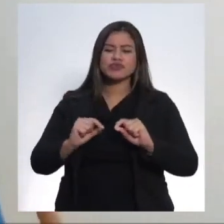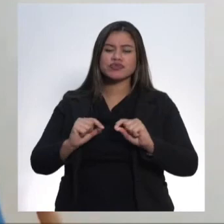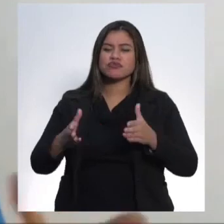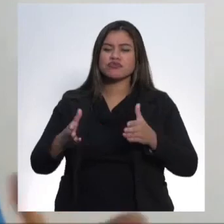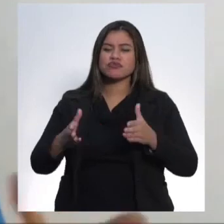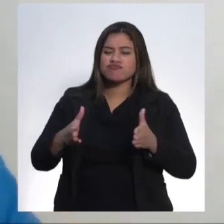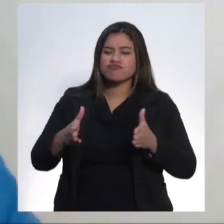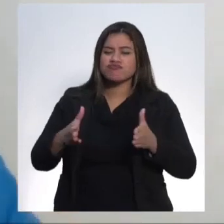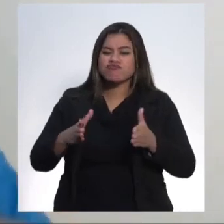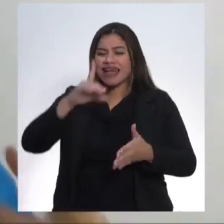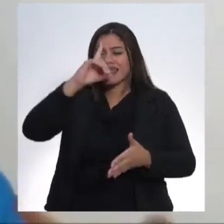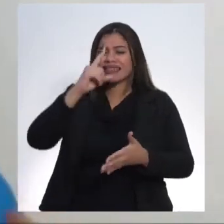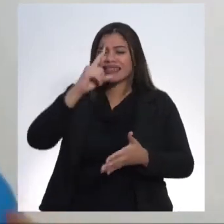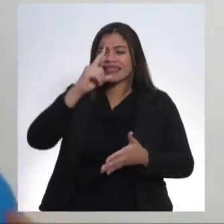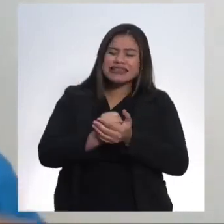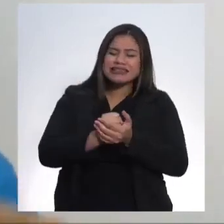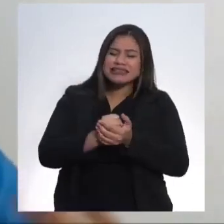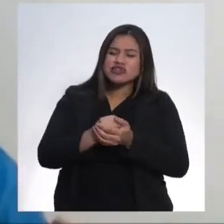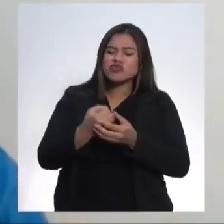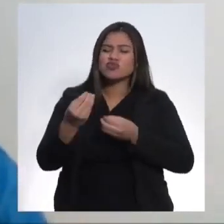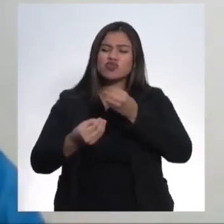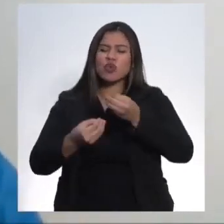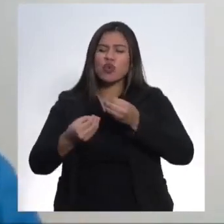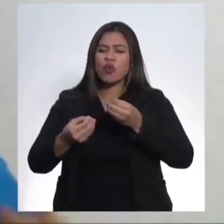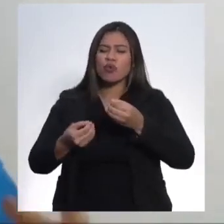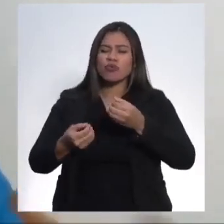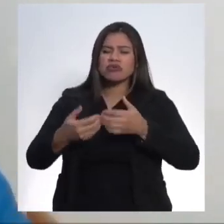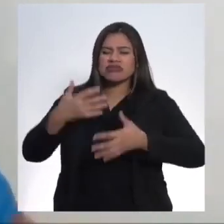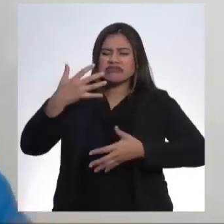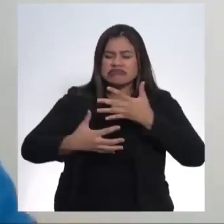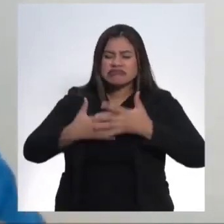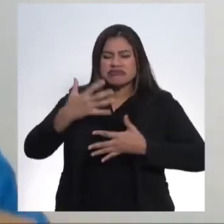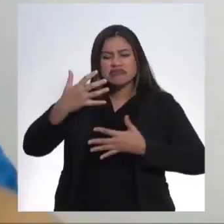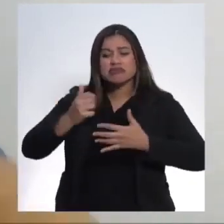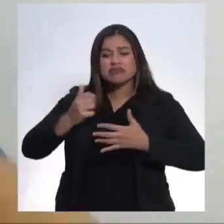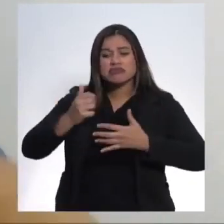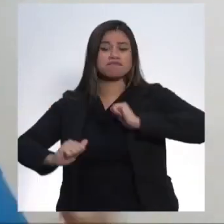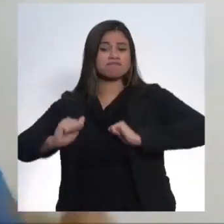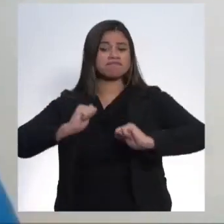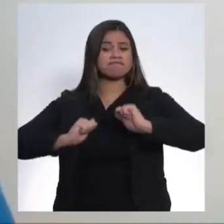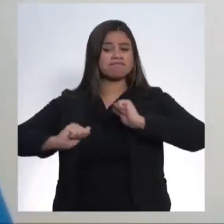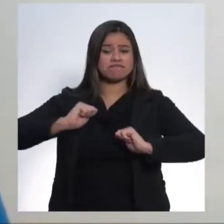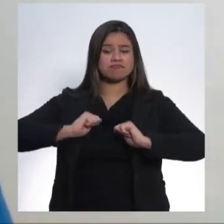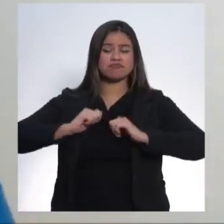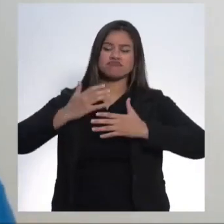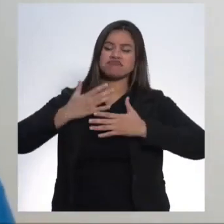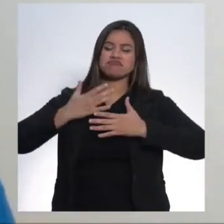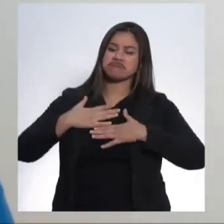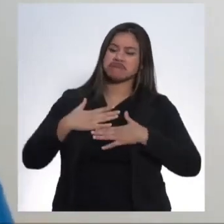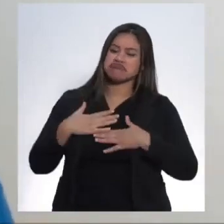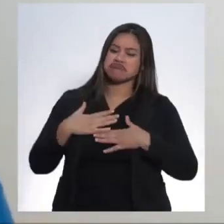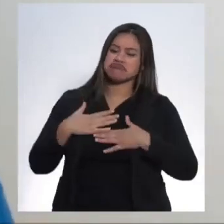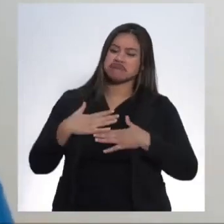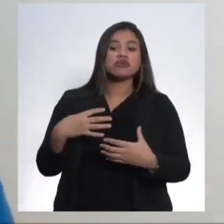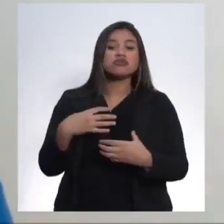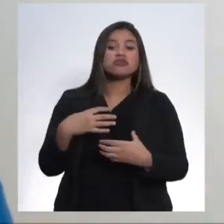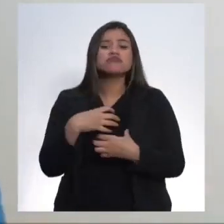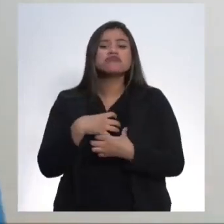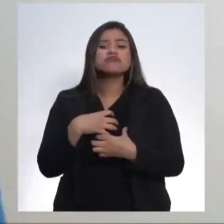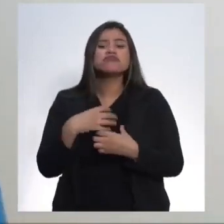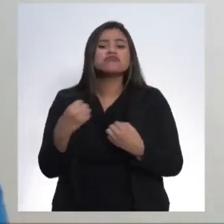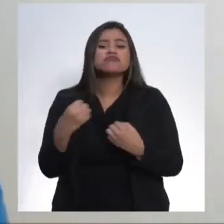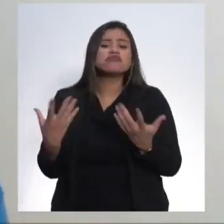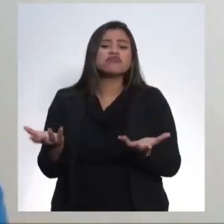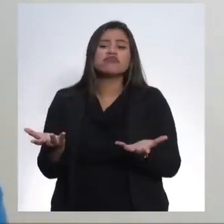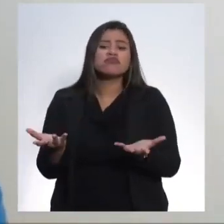de decisões? Confusa, ansiosa, tá tranquila? Quais são os sentimentos que predominam nessa fase da